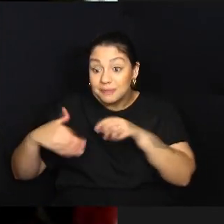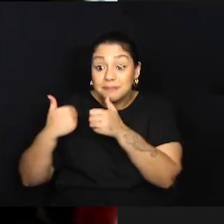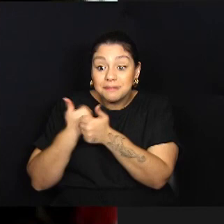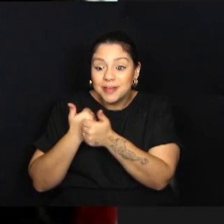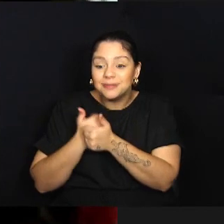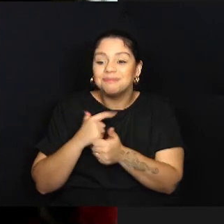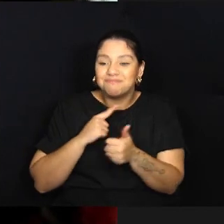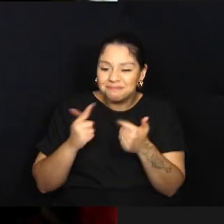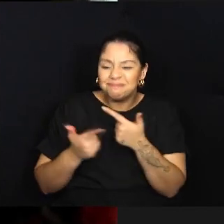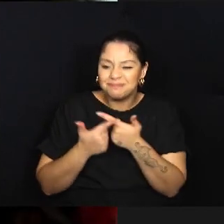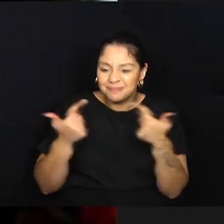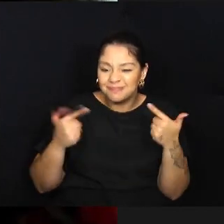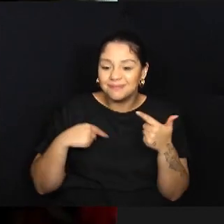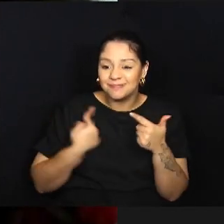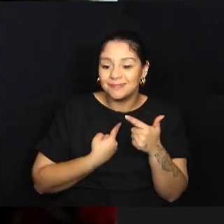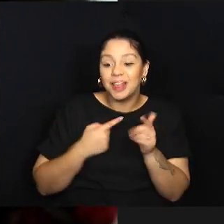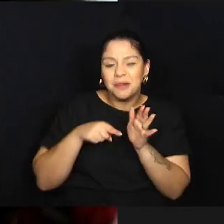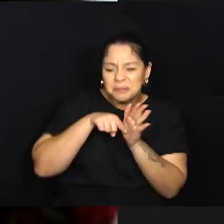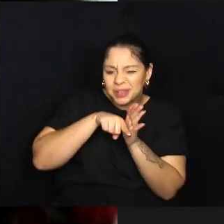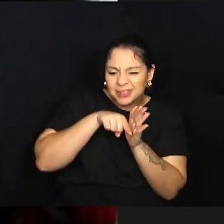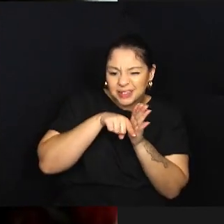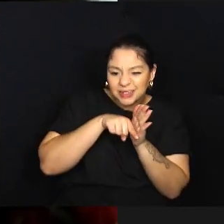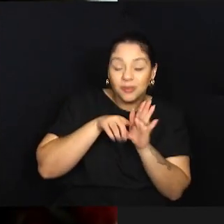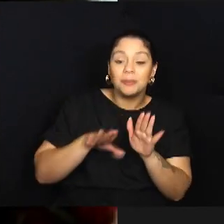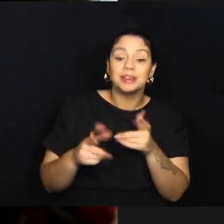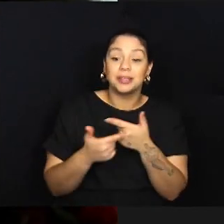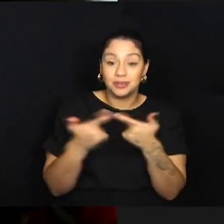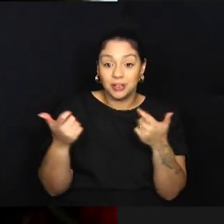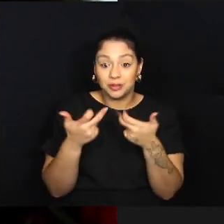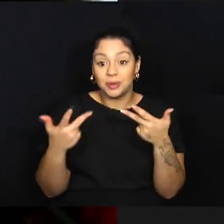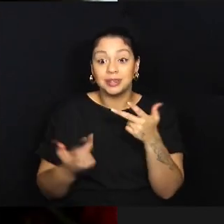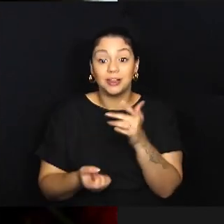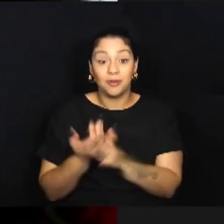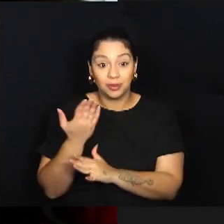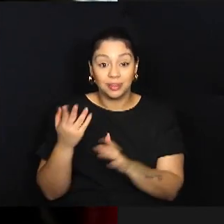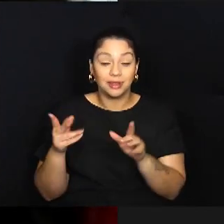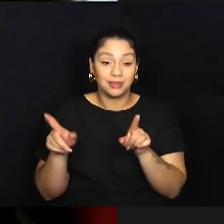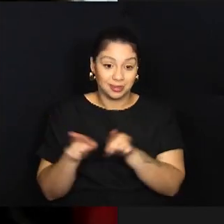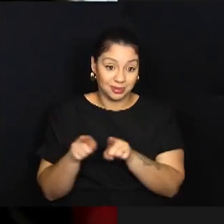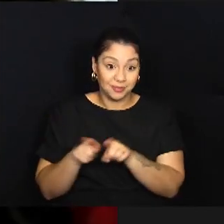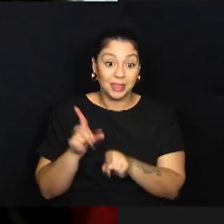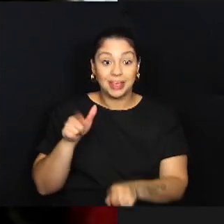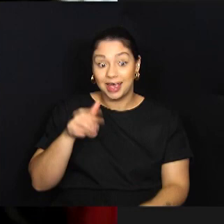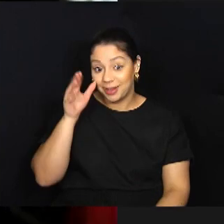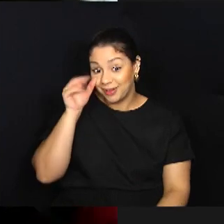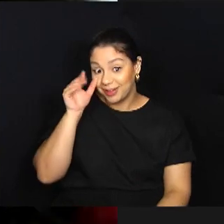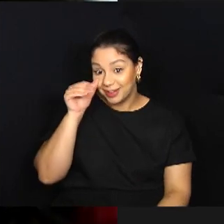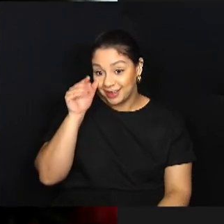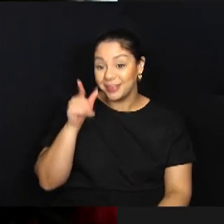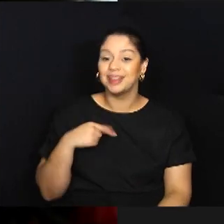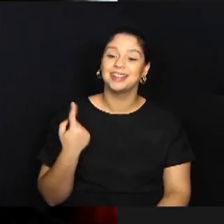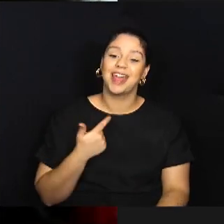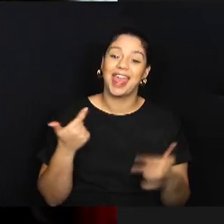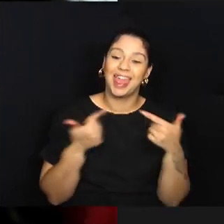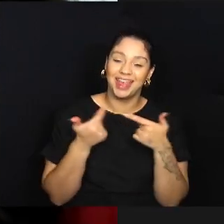a gente pesquisou, mas tem as sortes que vão acontecendo também. E é curioso, e a gente vai dando risada disso tudo, né? Da